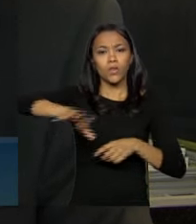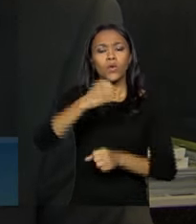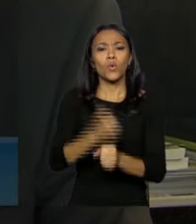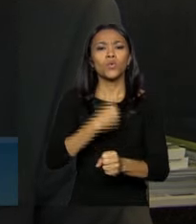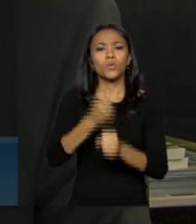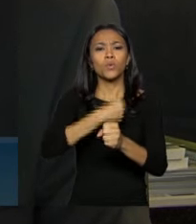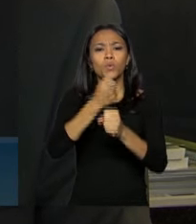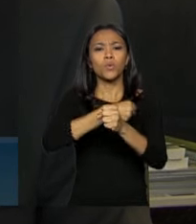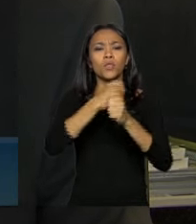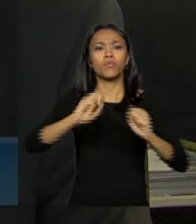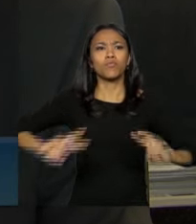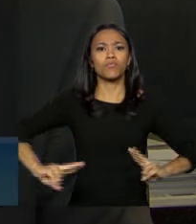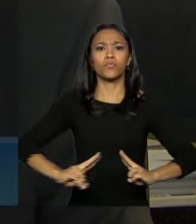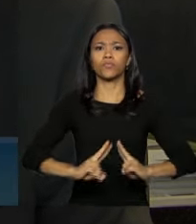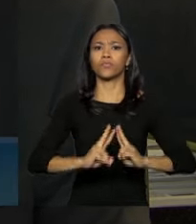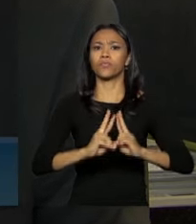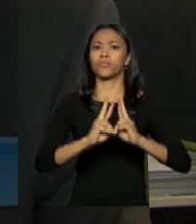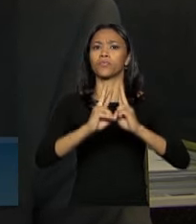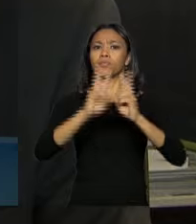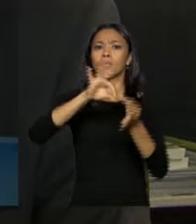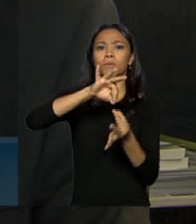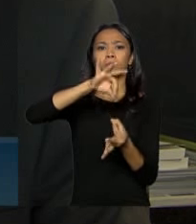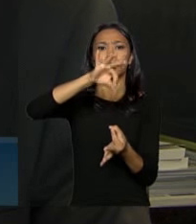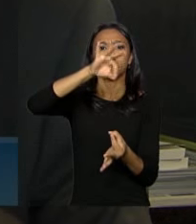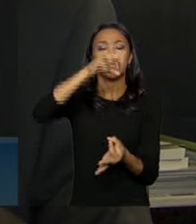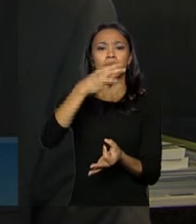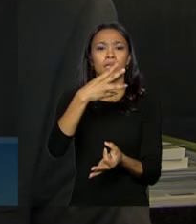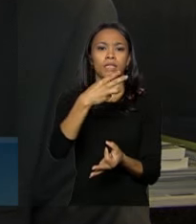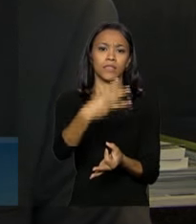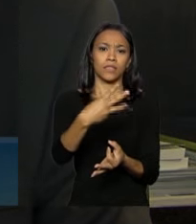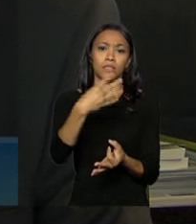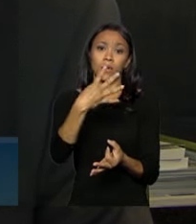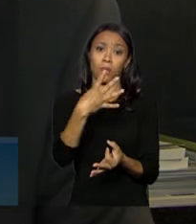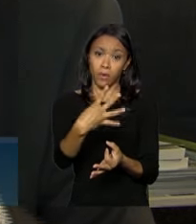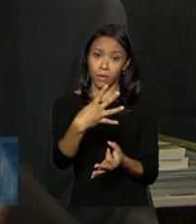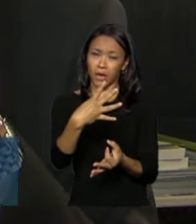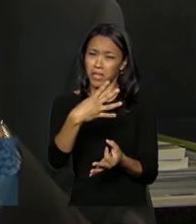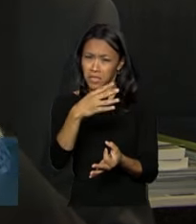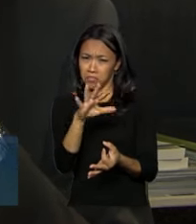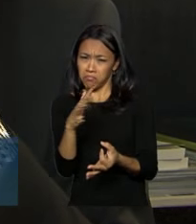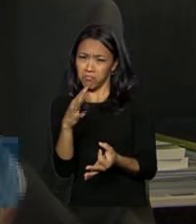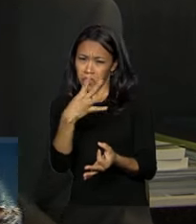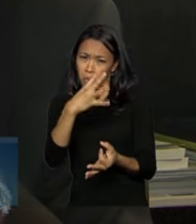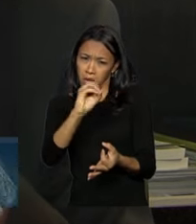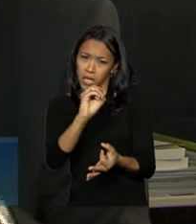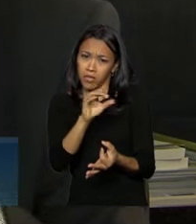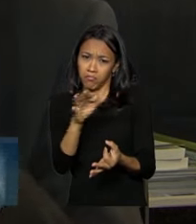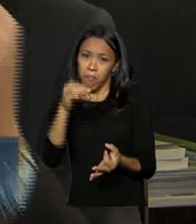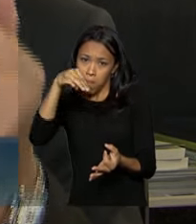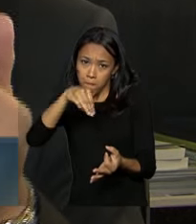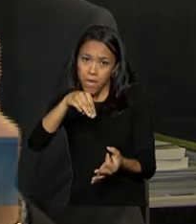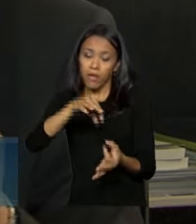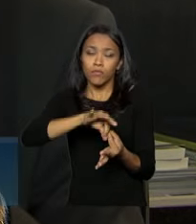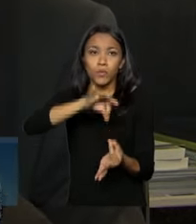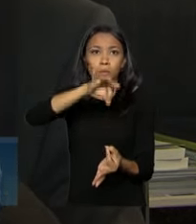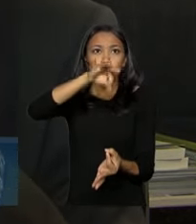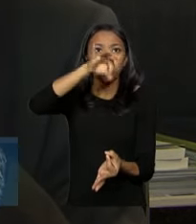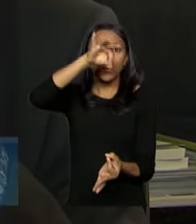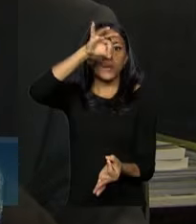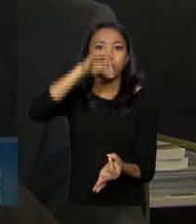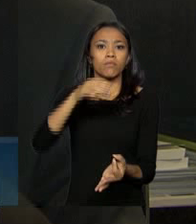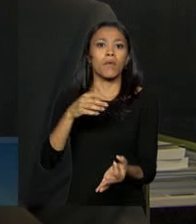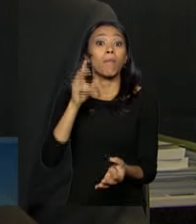de 340 e poucos metros de altura para cuidar